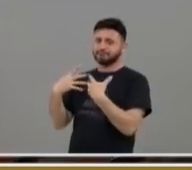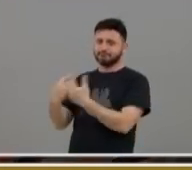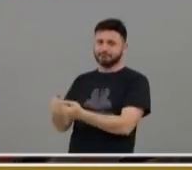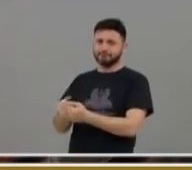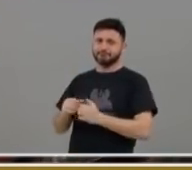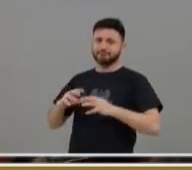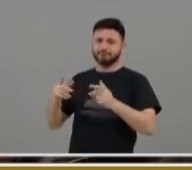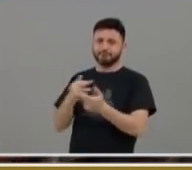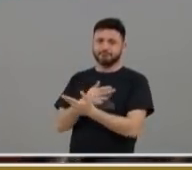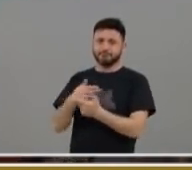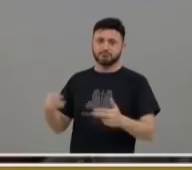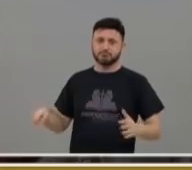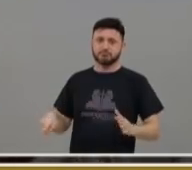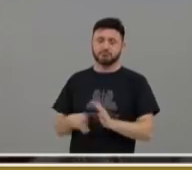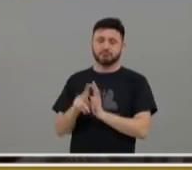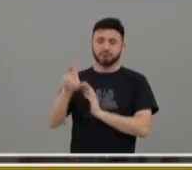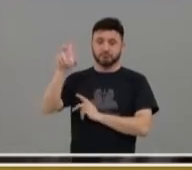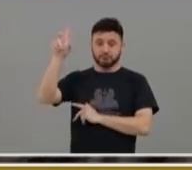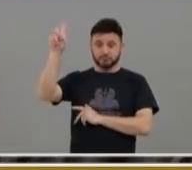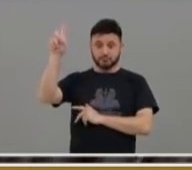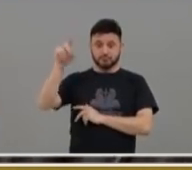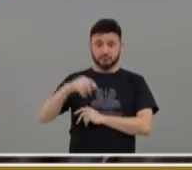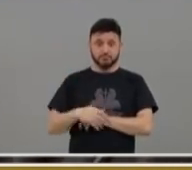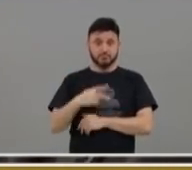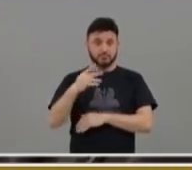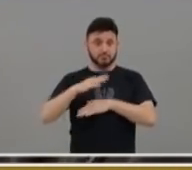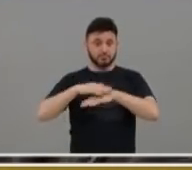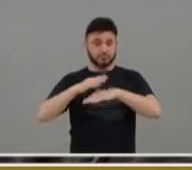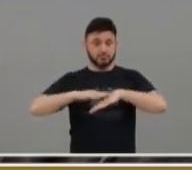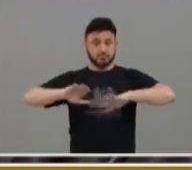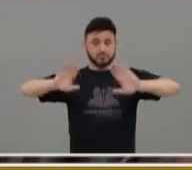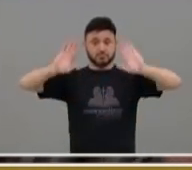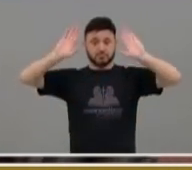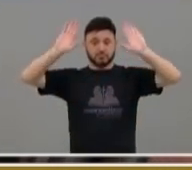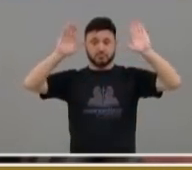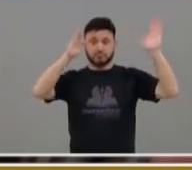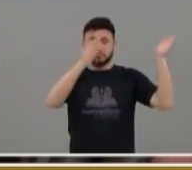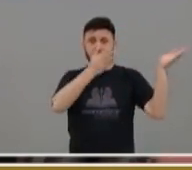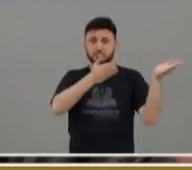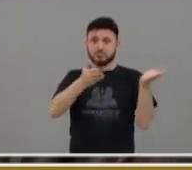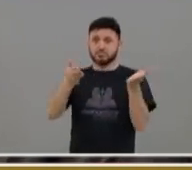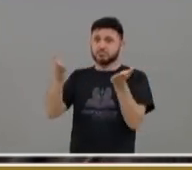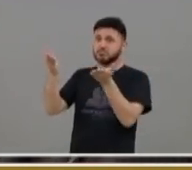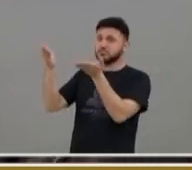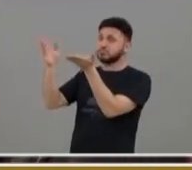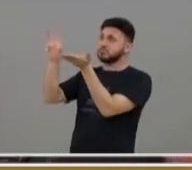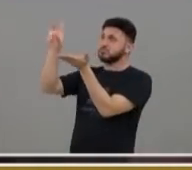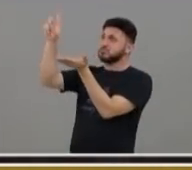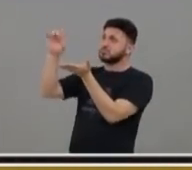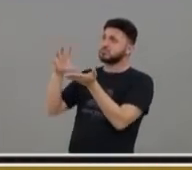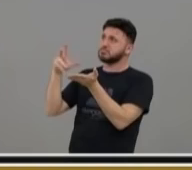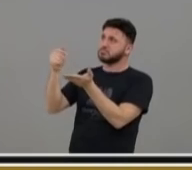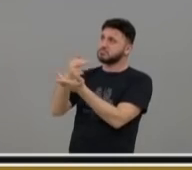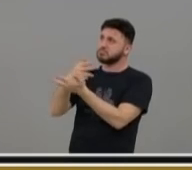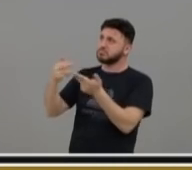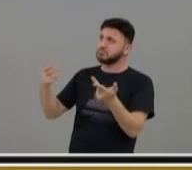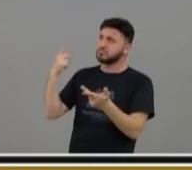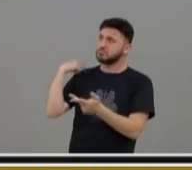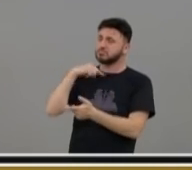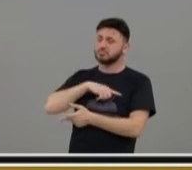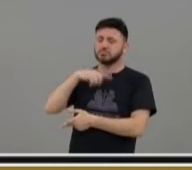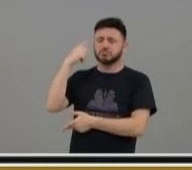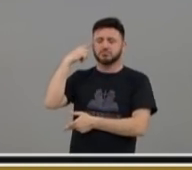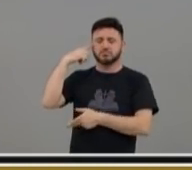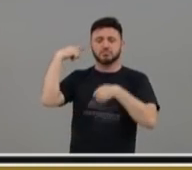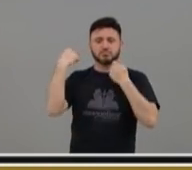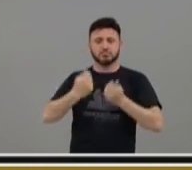mãos estendidas, no mais alto, ofereça a pessoa da sua casa que hoje você vê